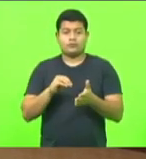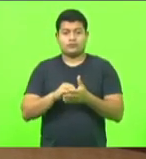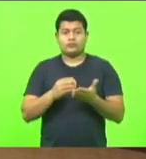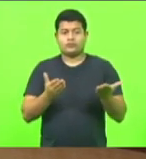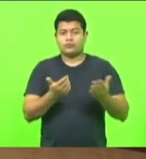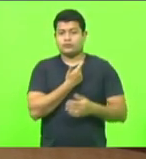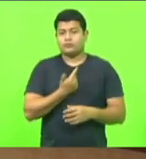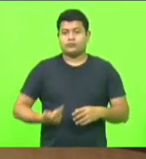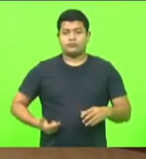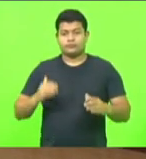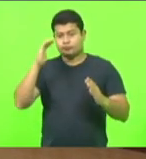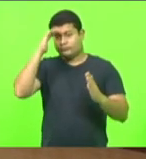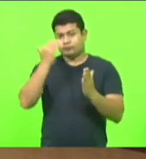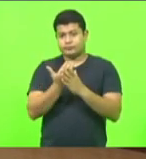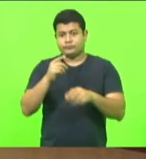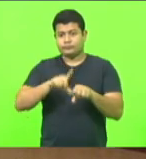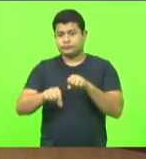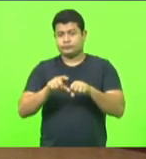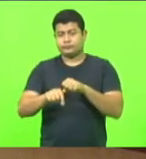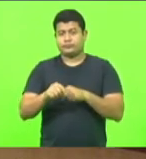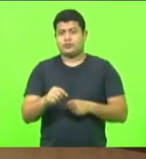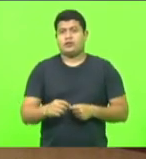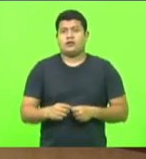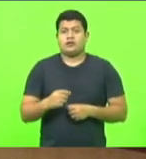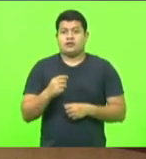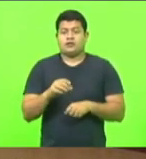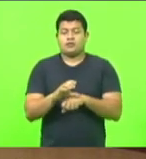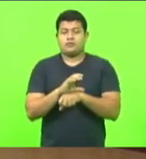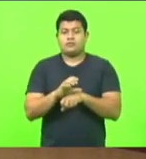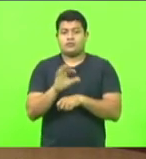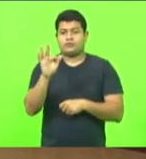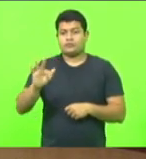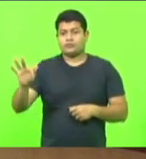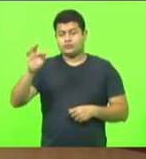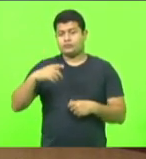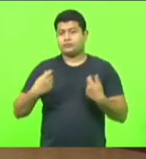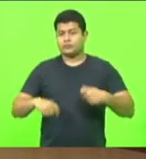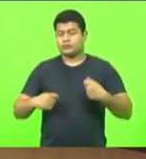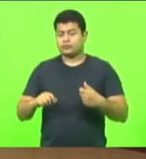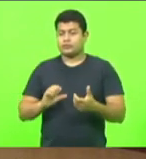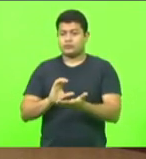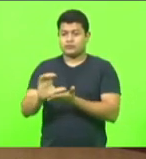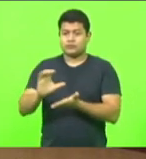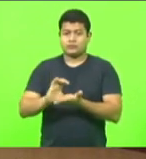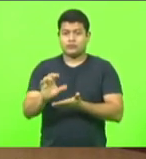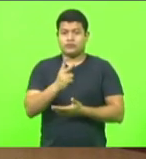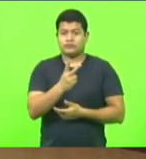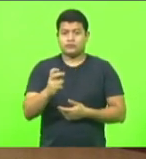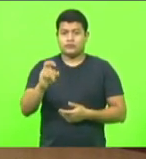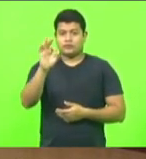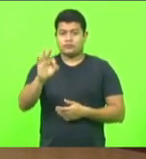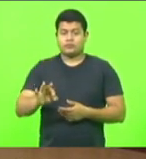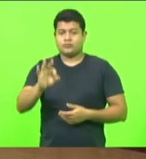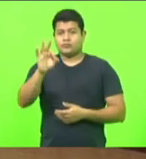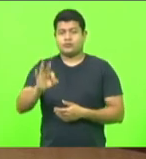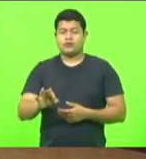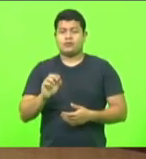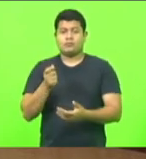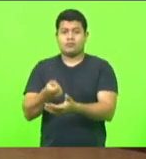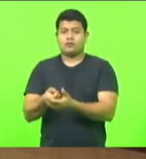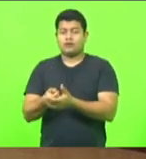Federal, que determina que os Estados da União invistam no mínimo 25% da sua receita com impostos na